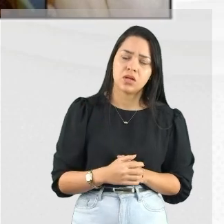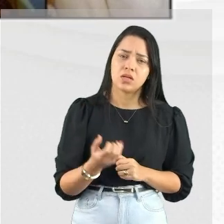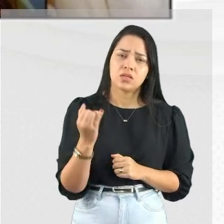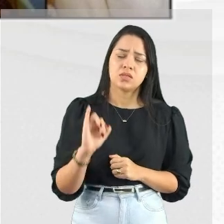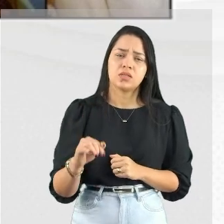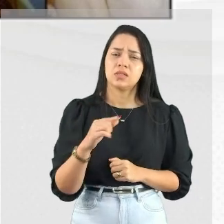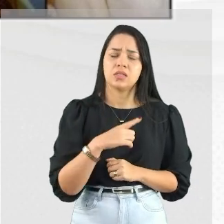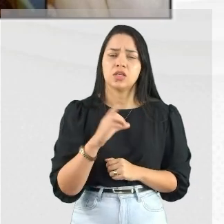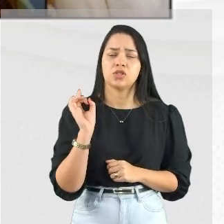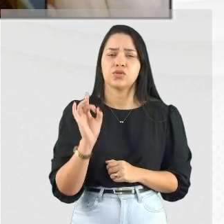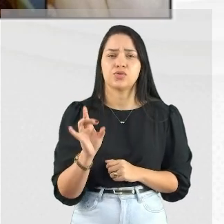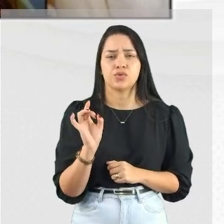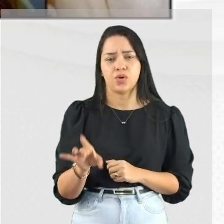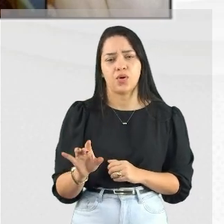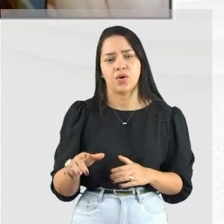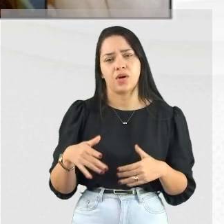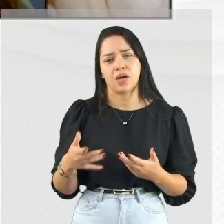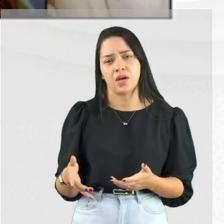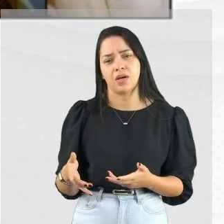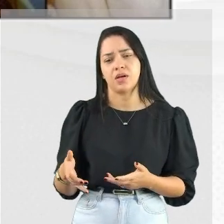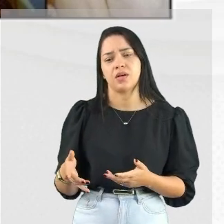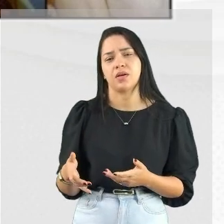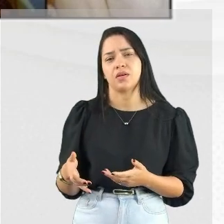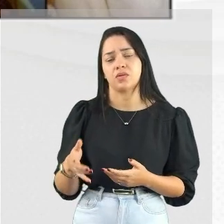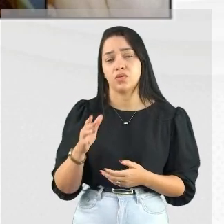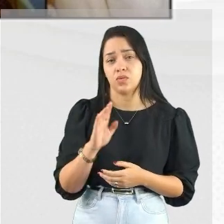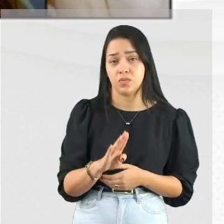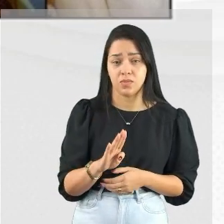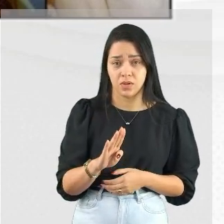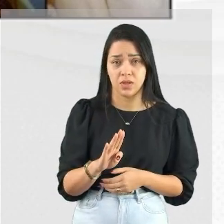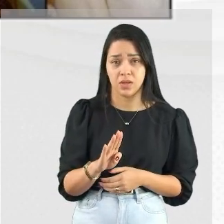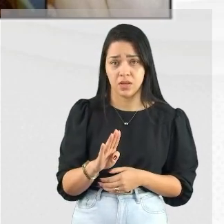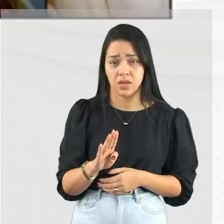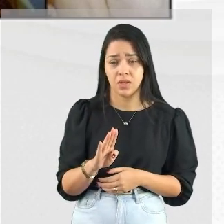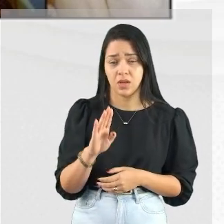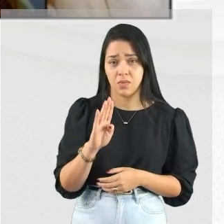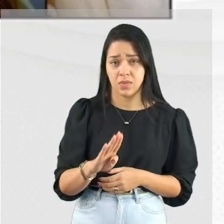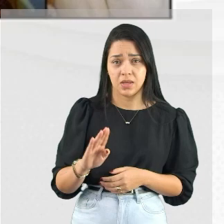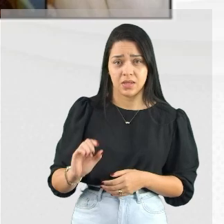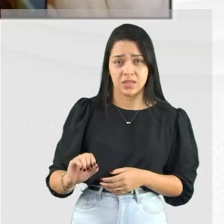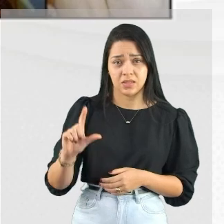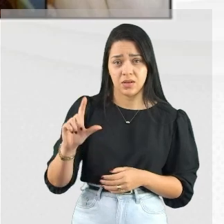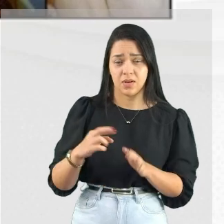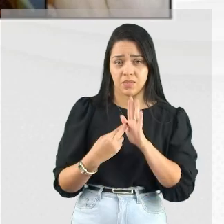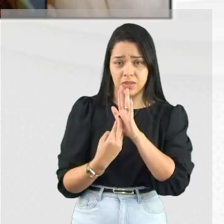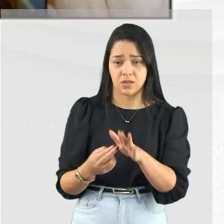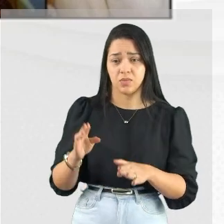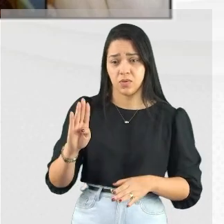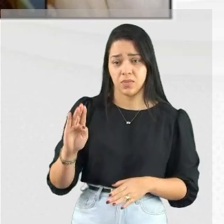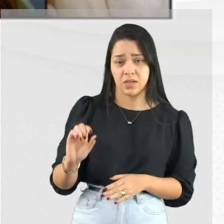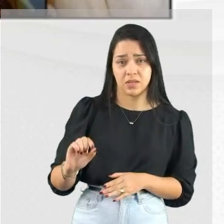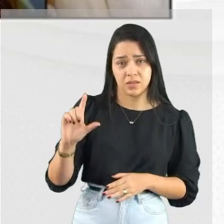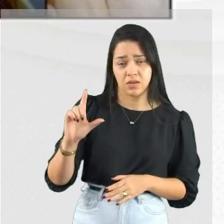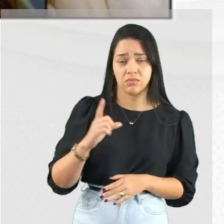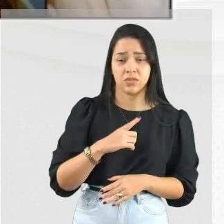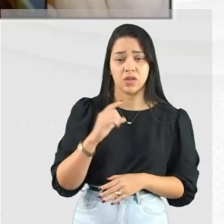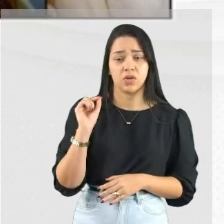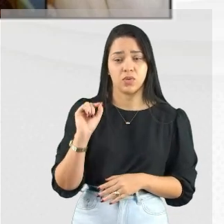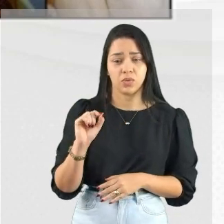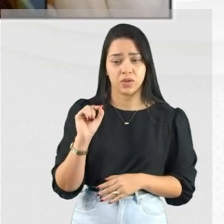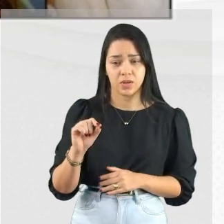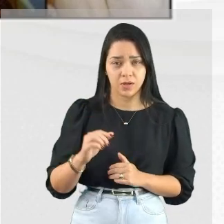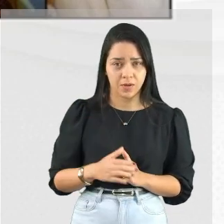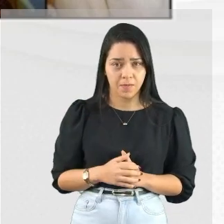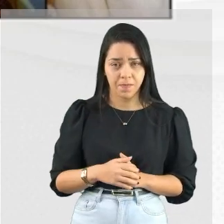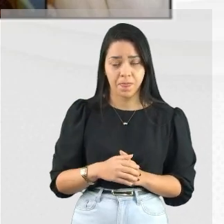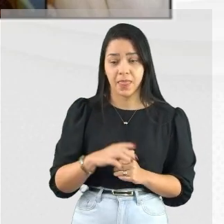eu tenho somente a dominância do B, que no caso aqui é o Bzão, representado pelo Bzão, eu tenho um periquito